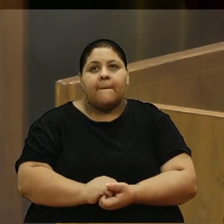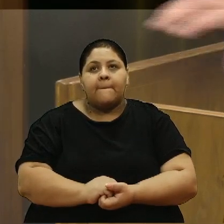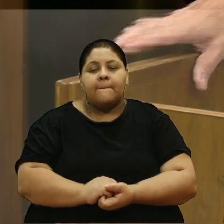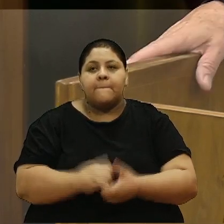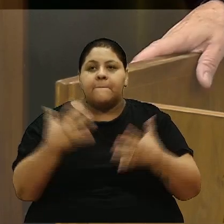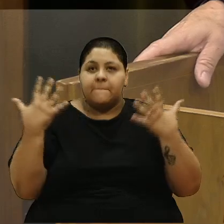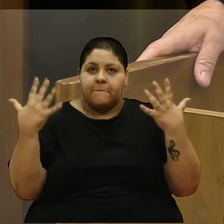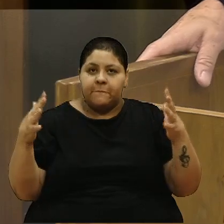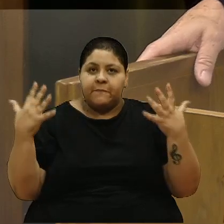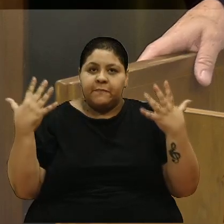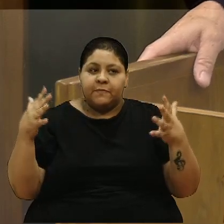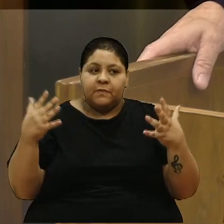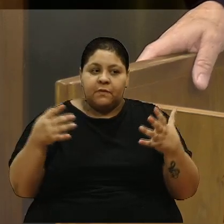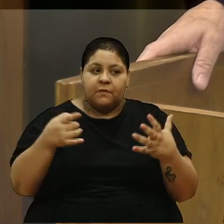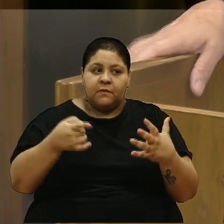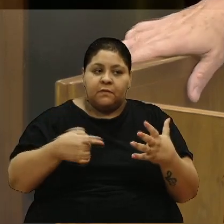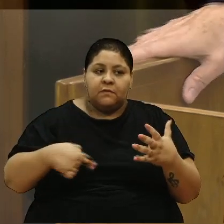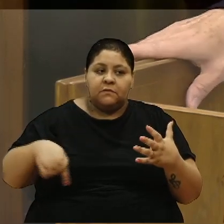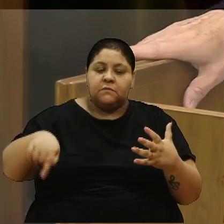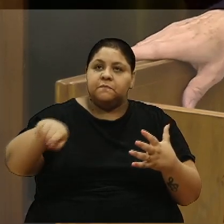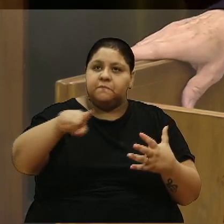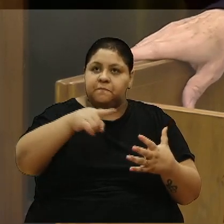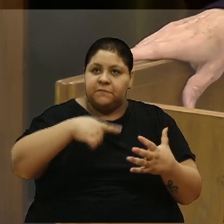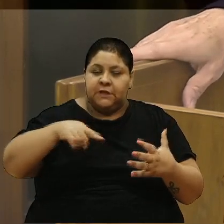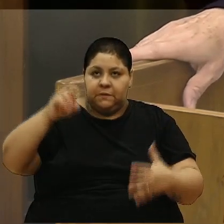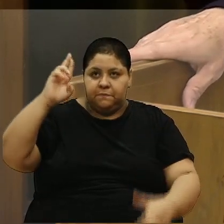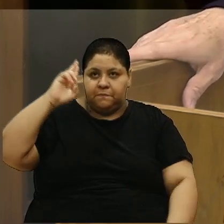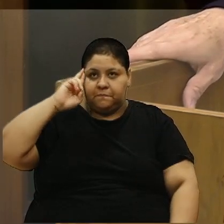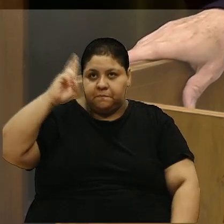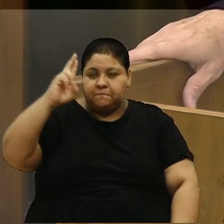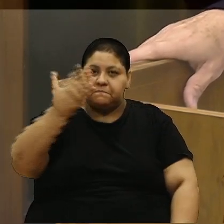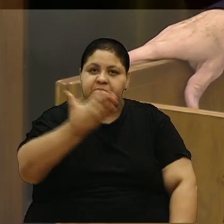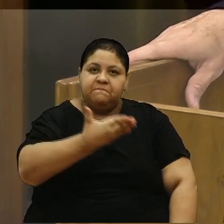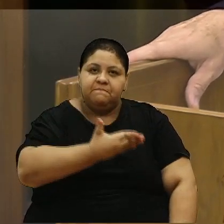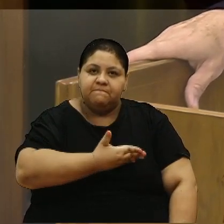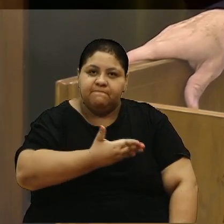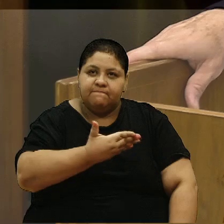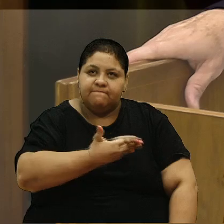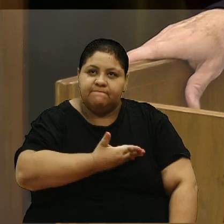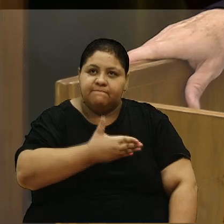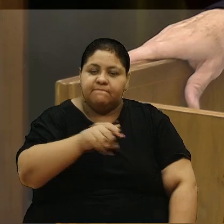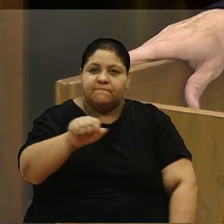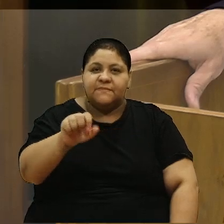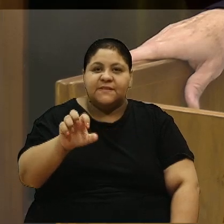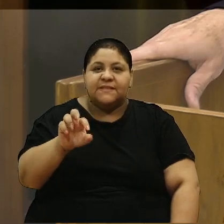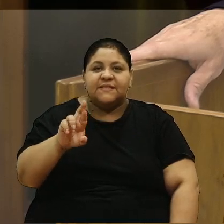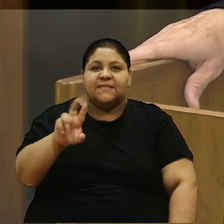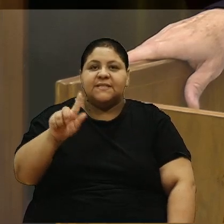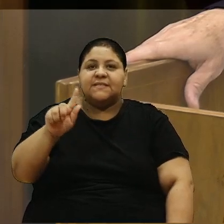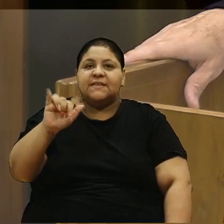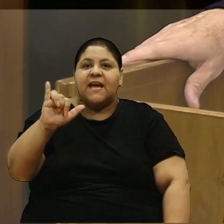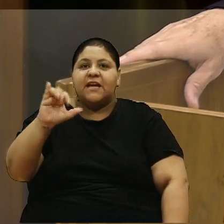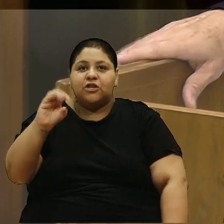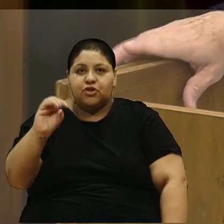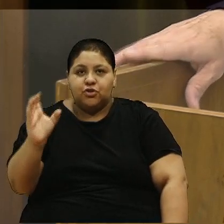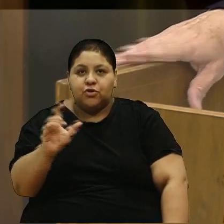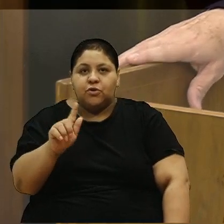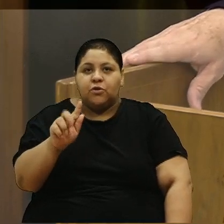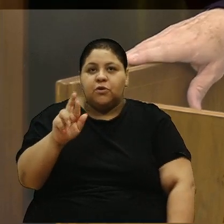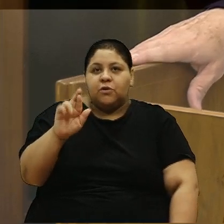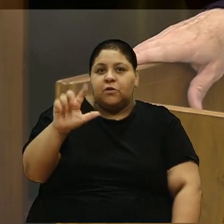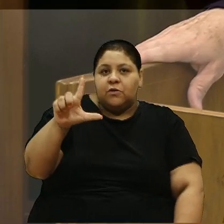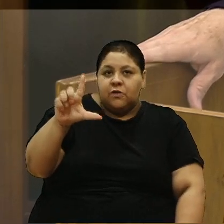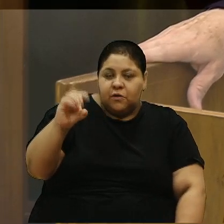saudar o nosso diretor, amigo, Sérgio Grilo, proprietário